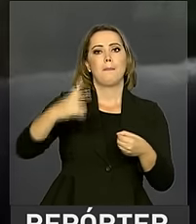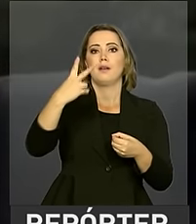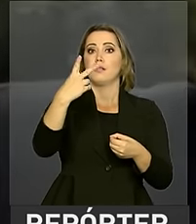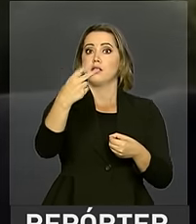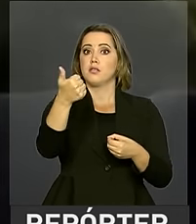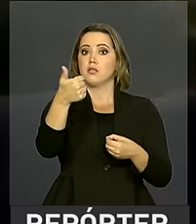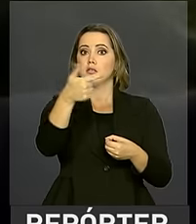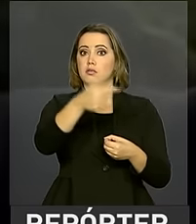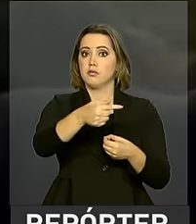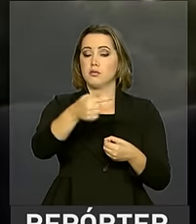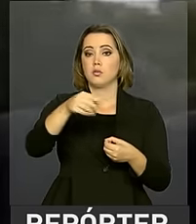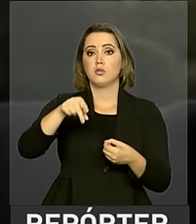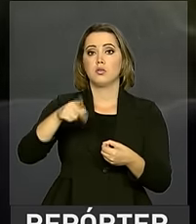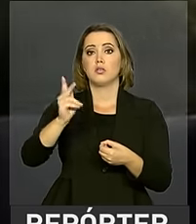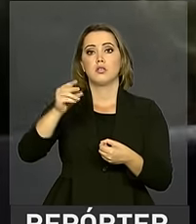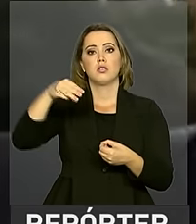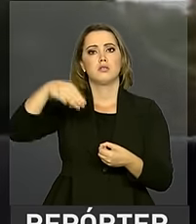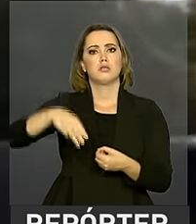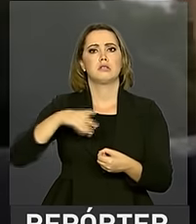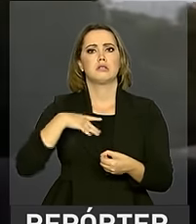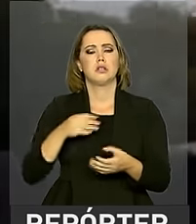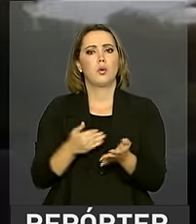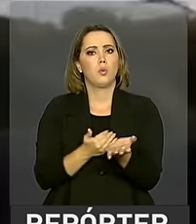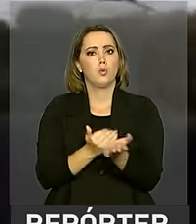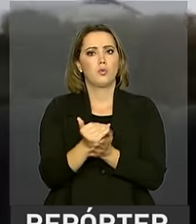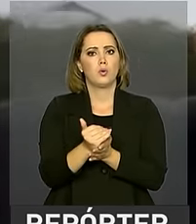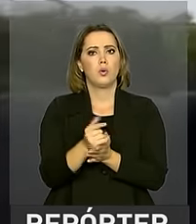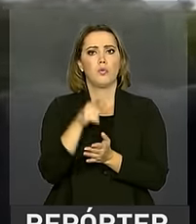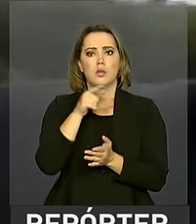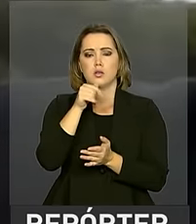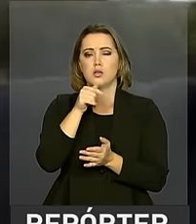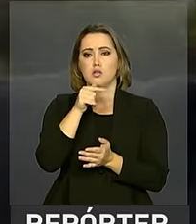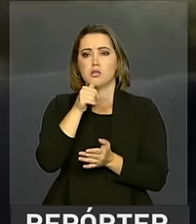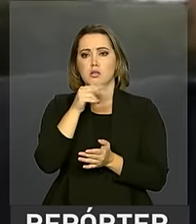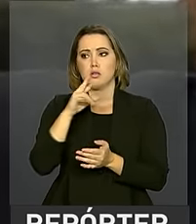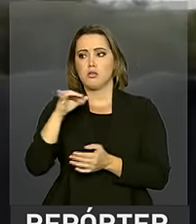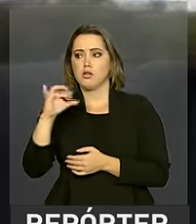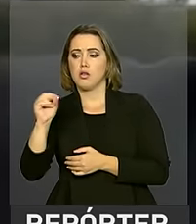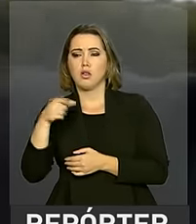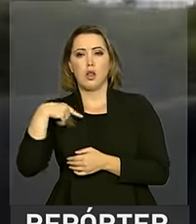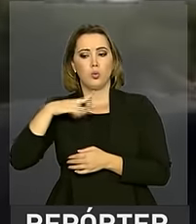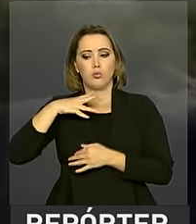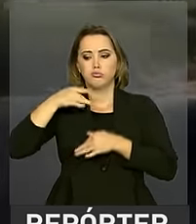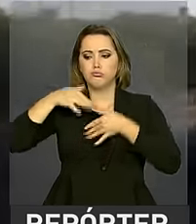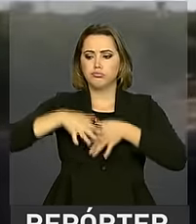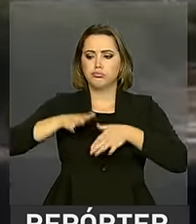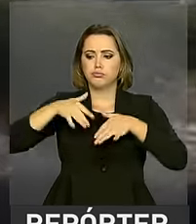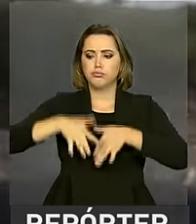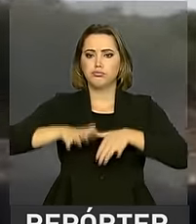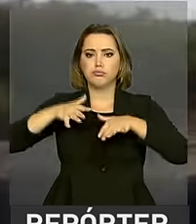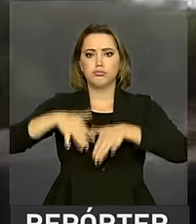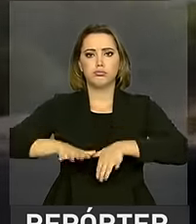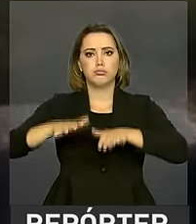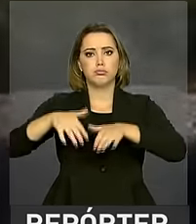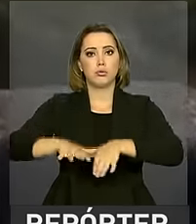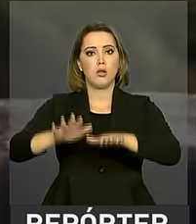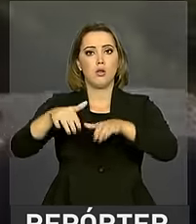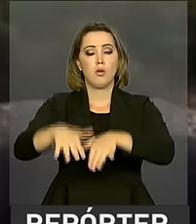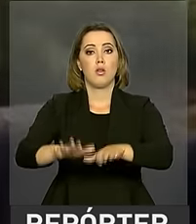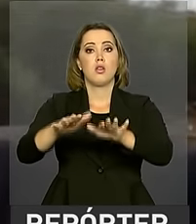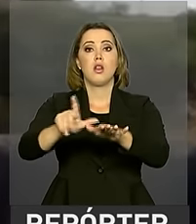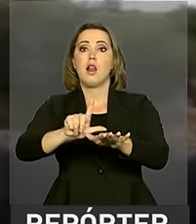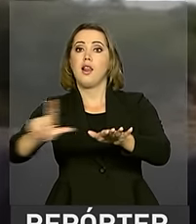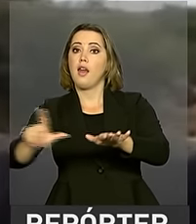217 km desde o ponto de captação no rio São Francisco através de estruturas e canais isso no